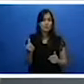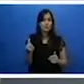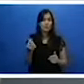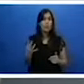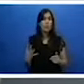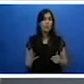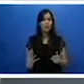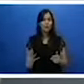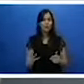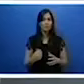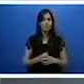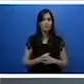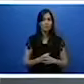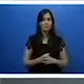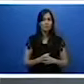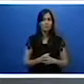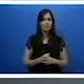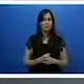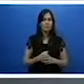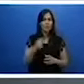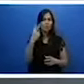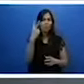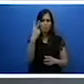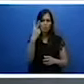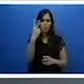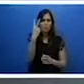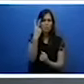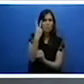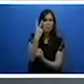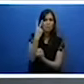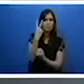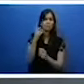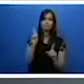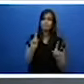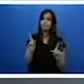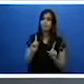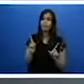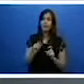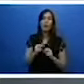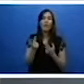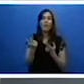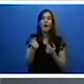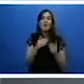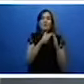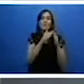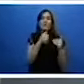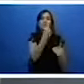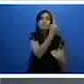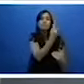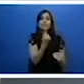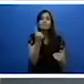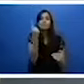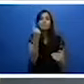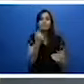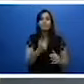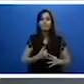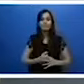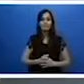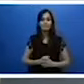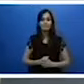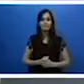4 e 2. Dá para tirar 8? Não. Então eu vou ter que fazer o mesmo esquema. Pegar